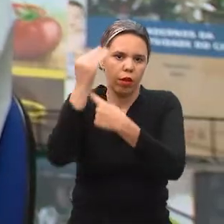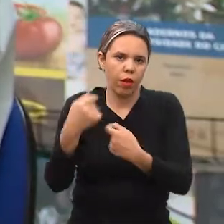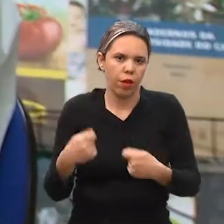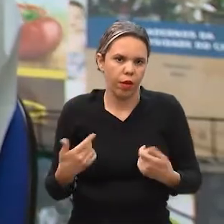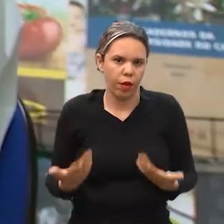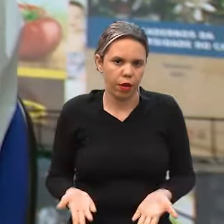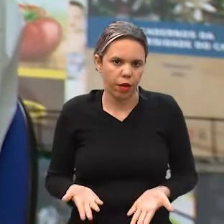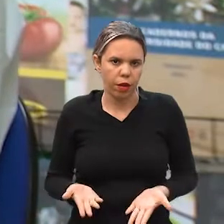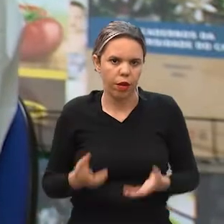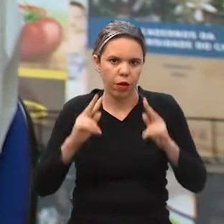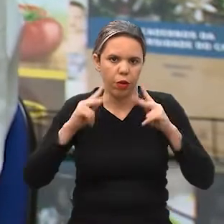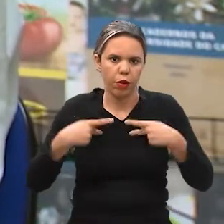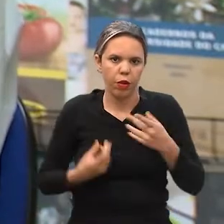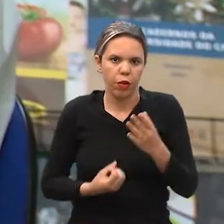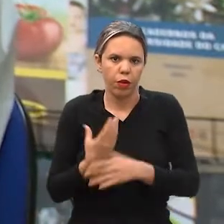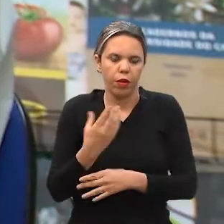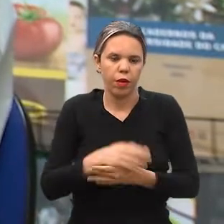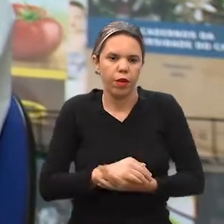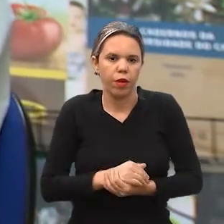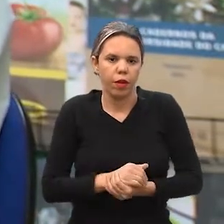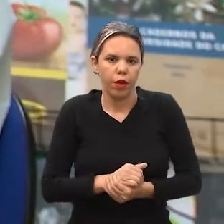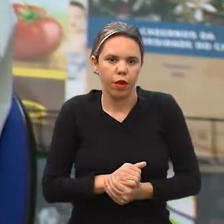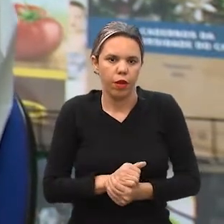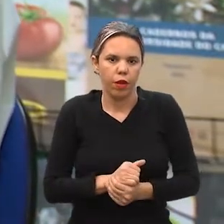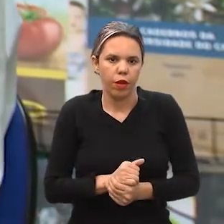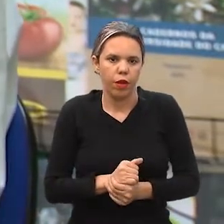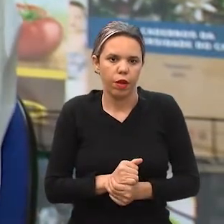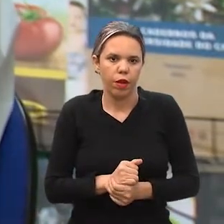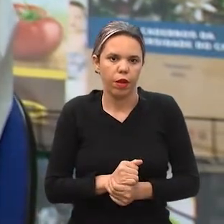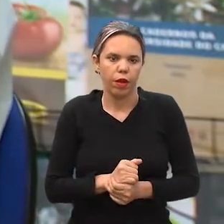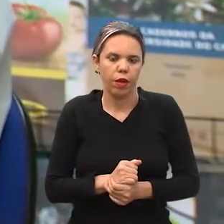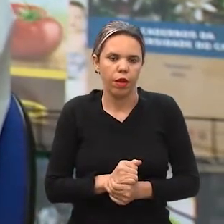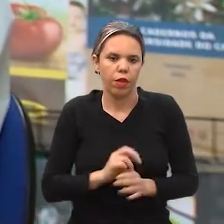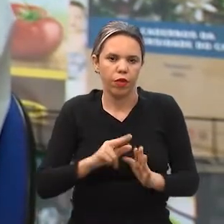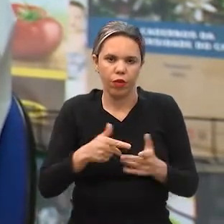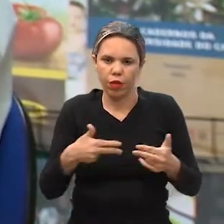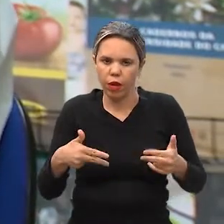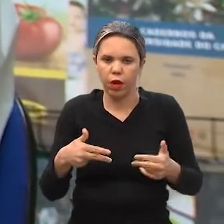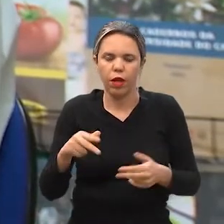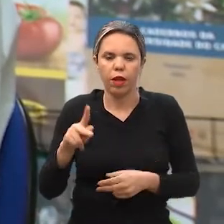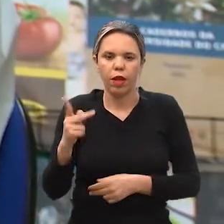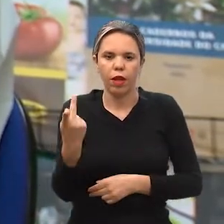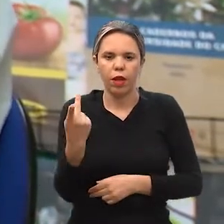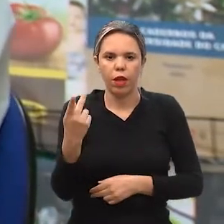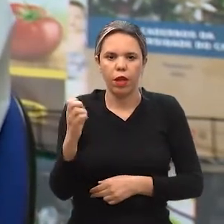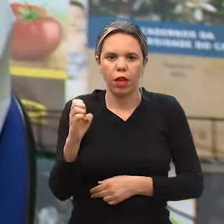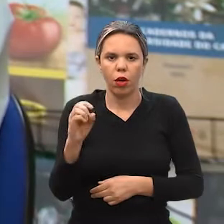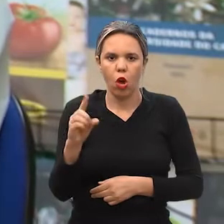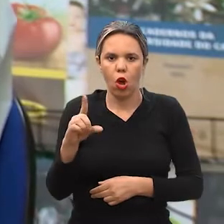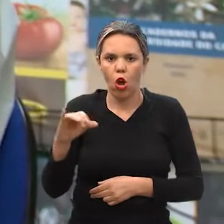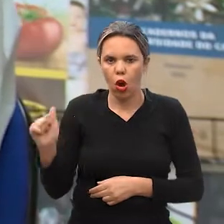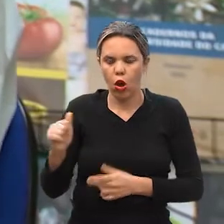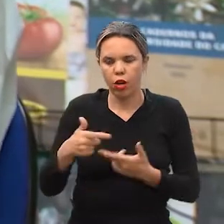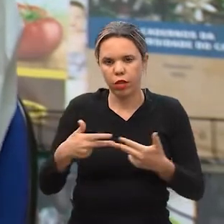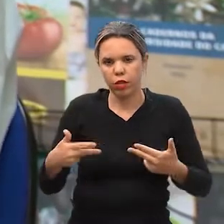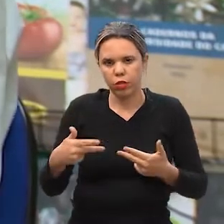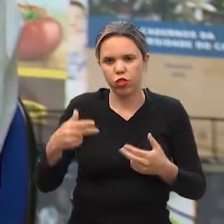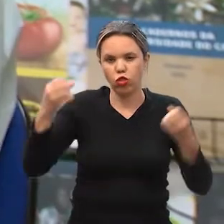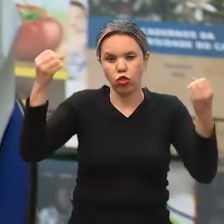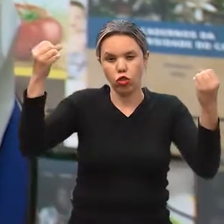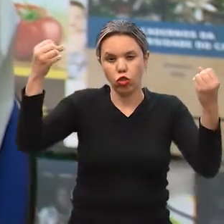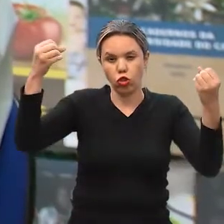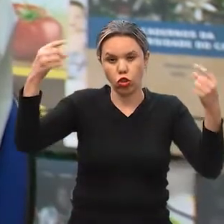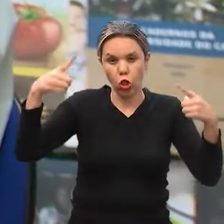necessidades humanas vão surgindo. A partir de prospecção de energia eólica, energia solar, né, energias renováveis como um